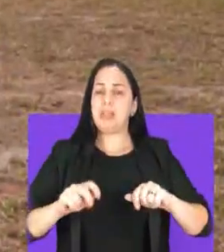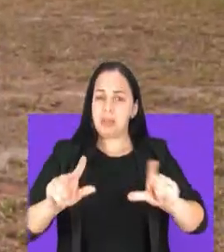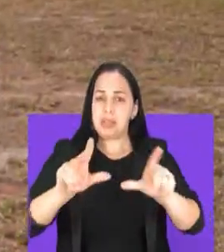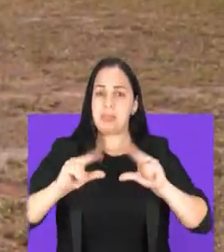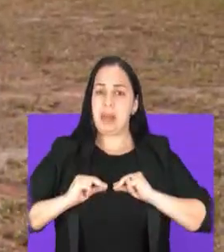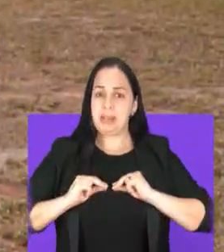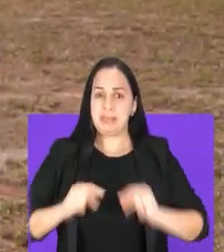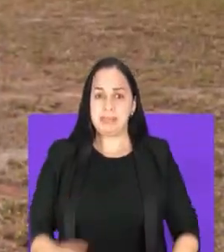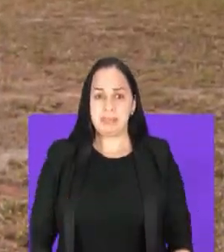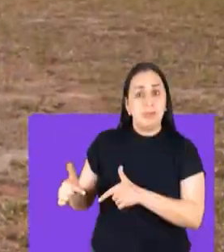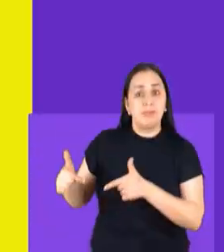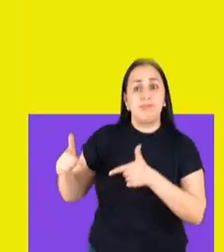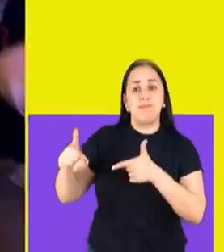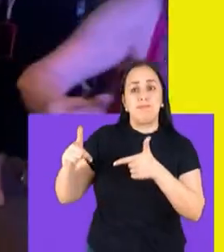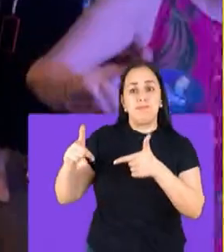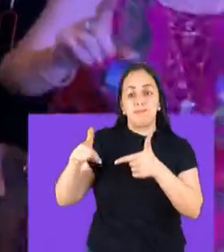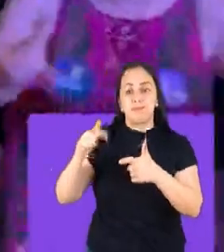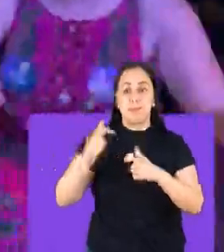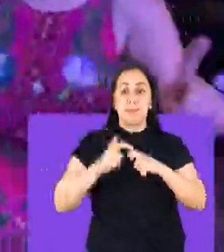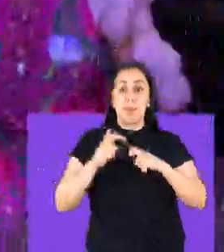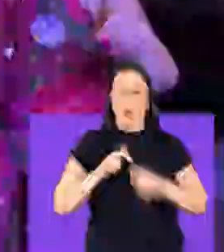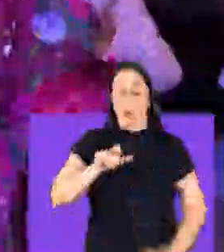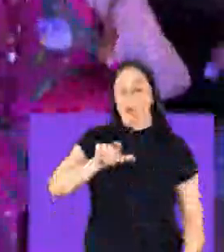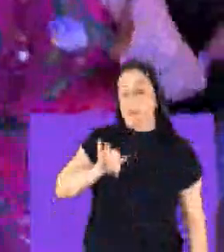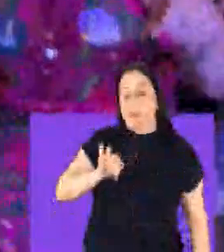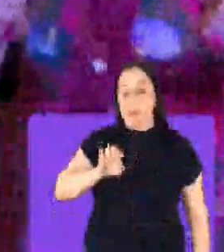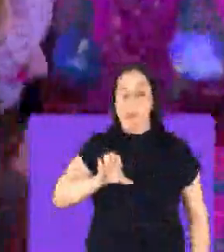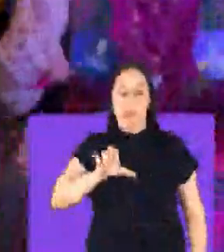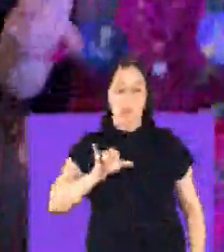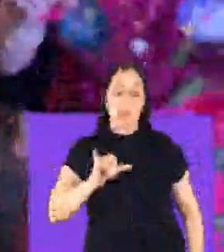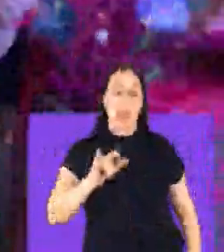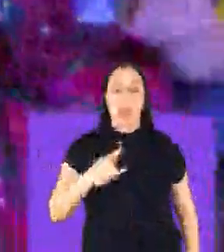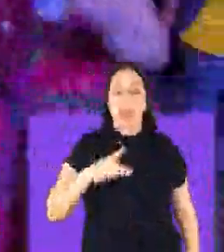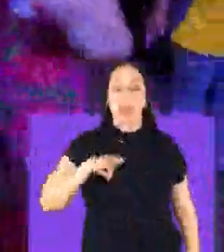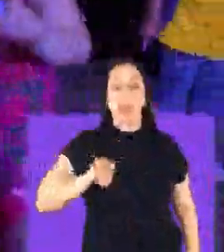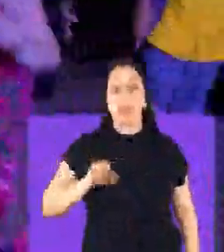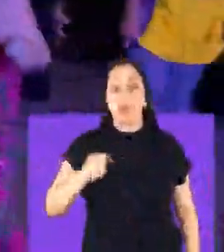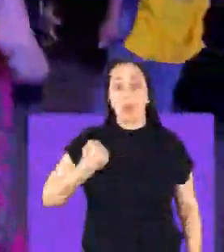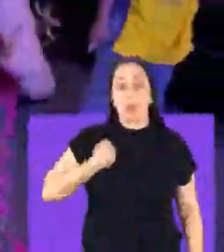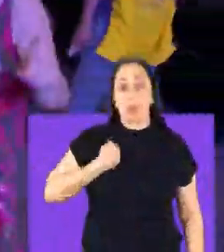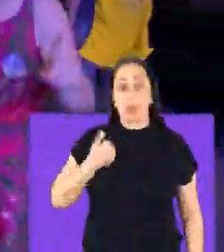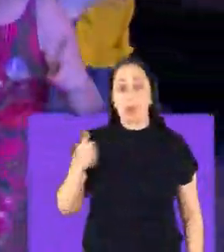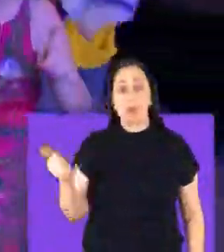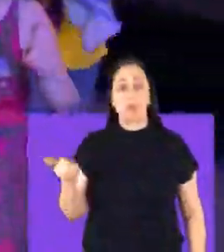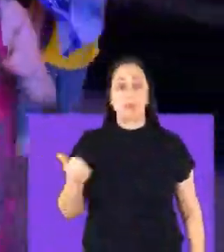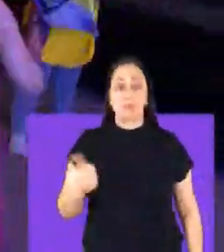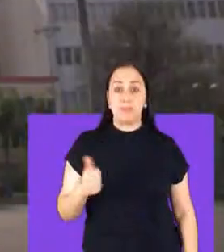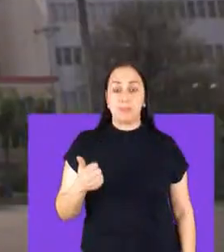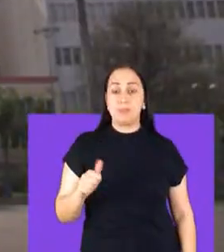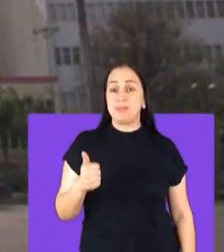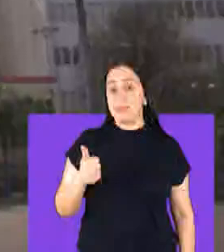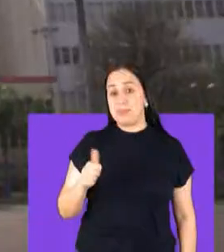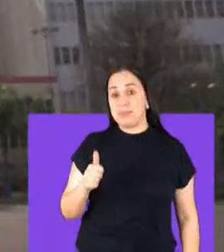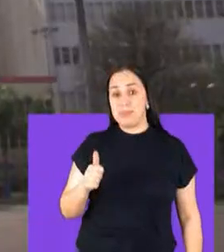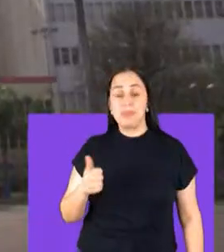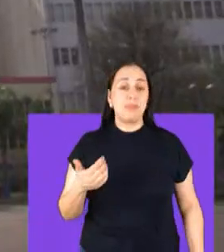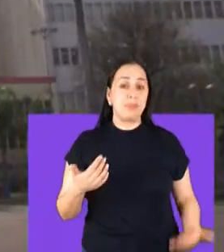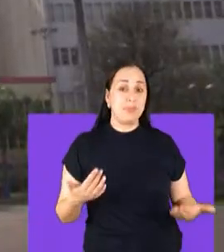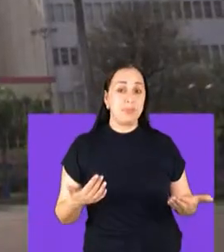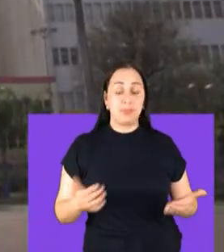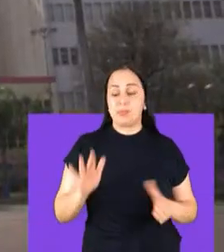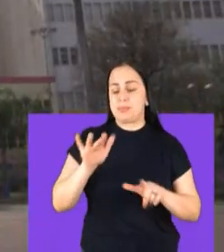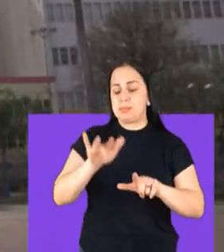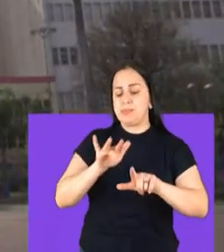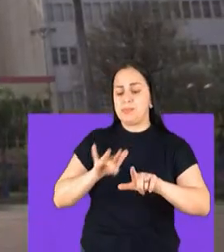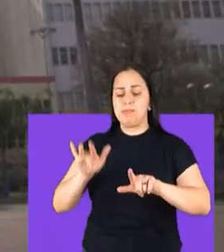com dignidade D Felipe fornar é 11 11